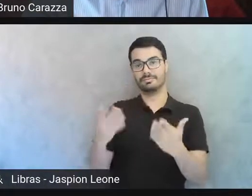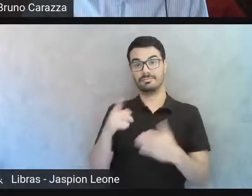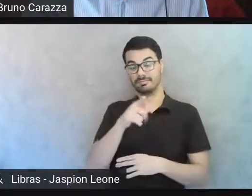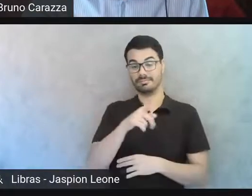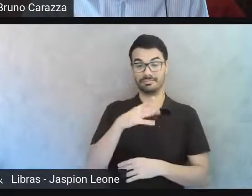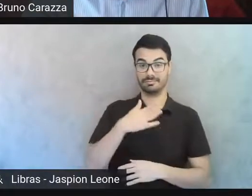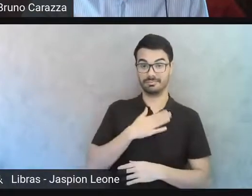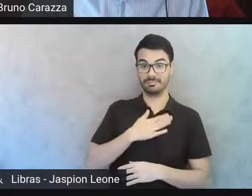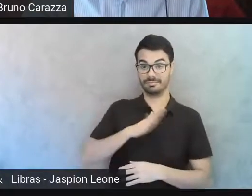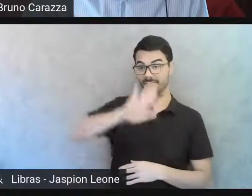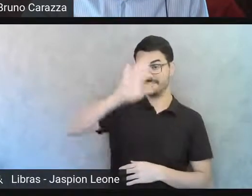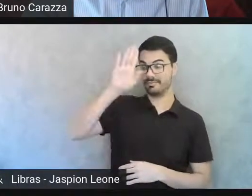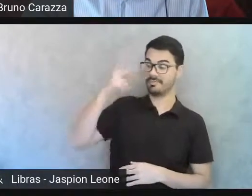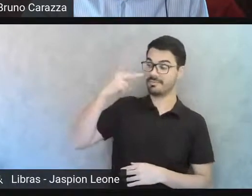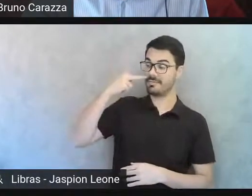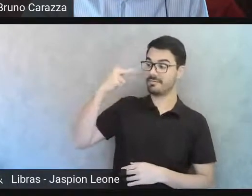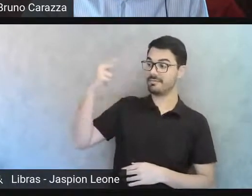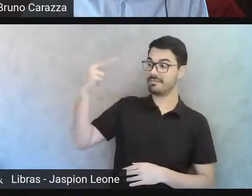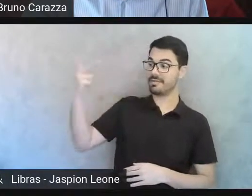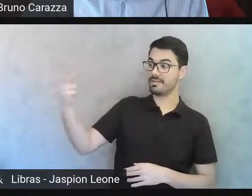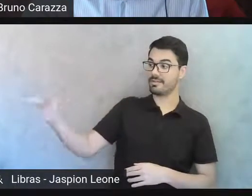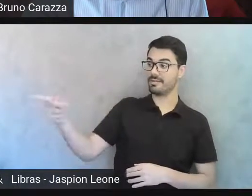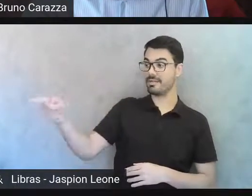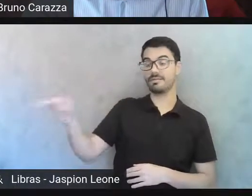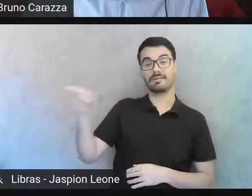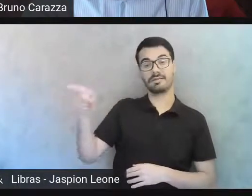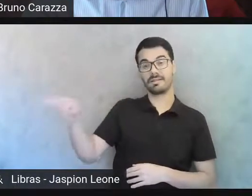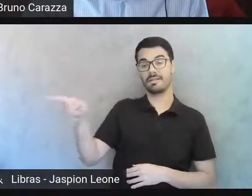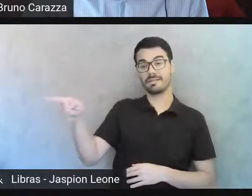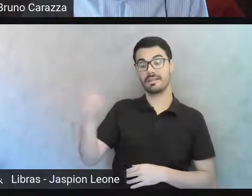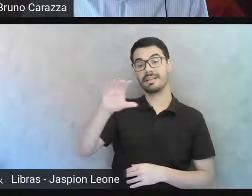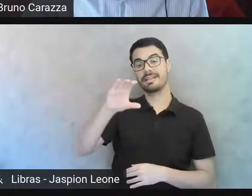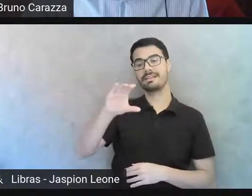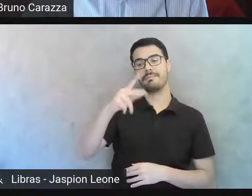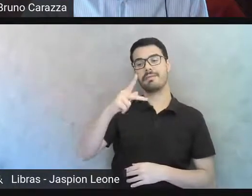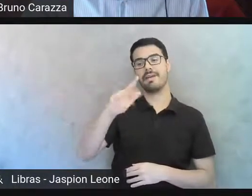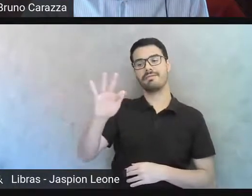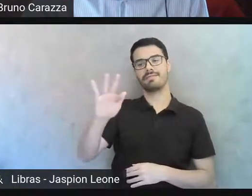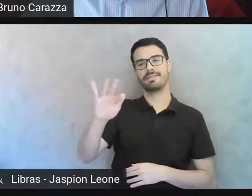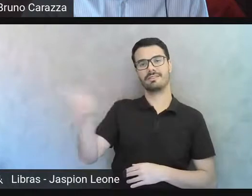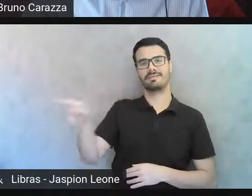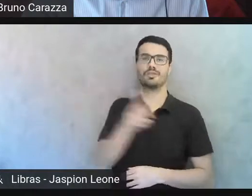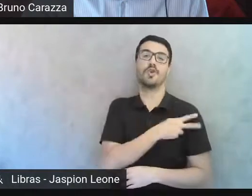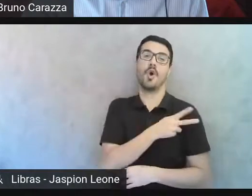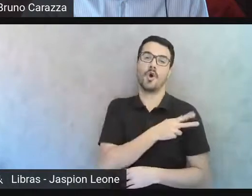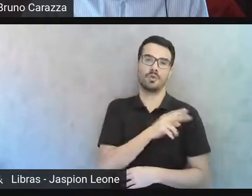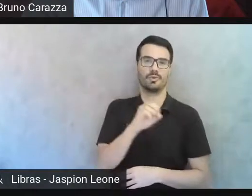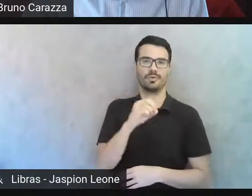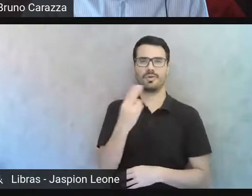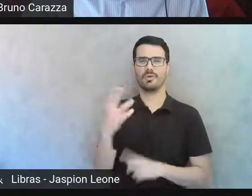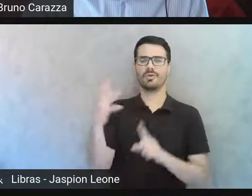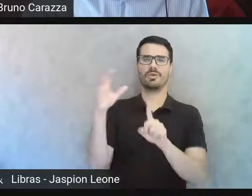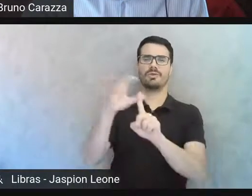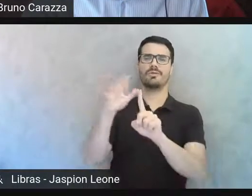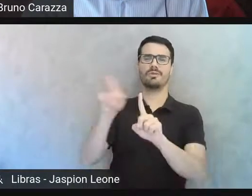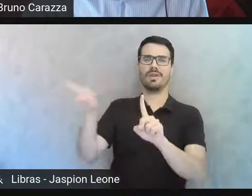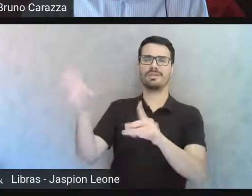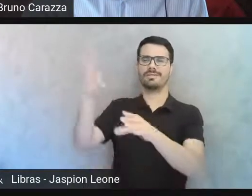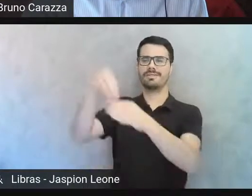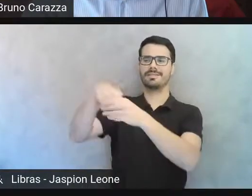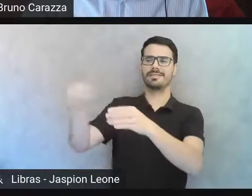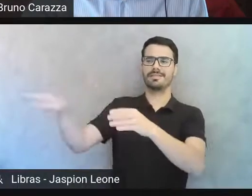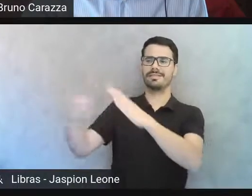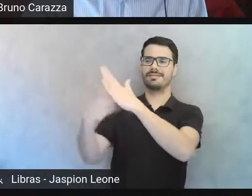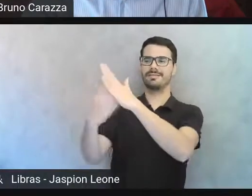É visitar alguma pessoa física vinculada a uma pessoa jurídica, influente na sua base, no